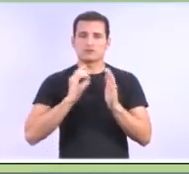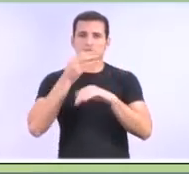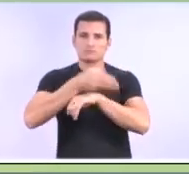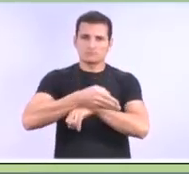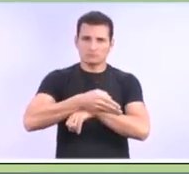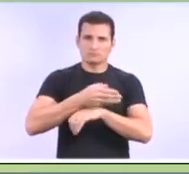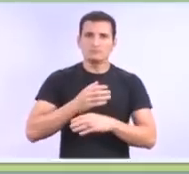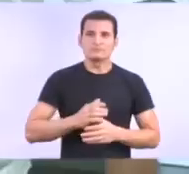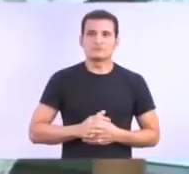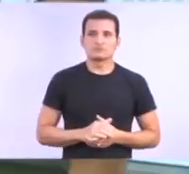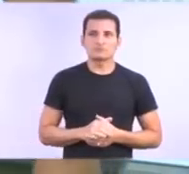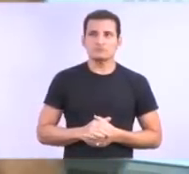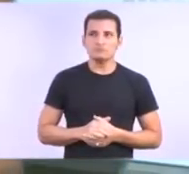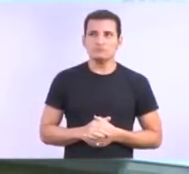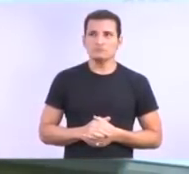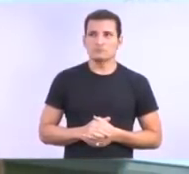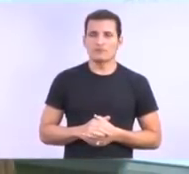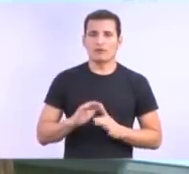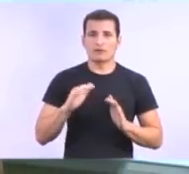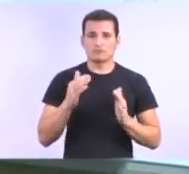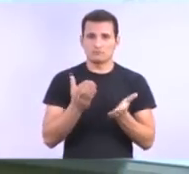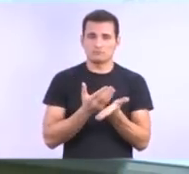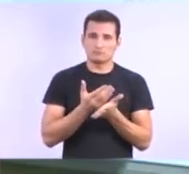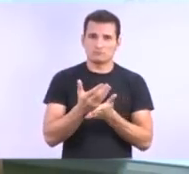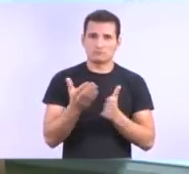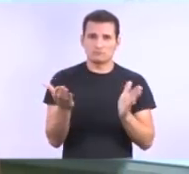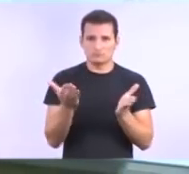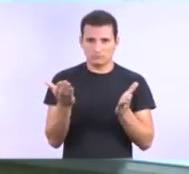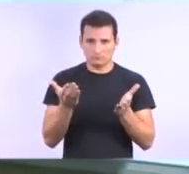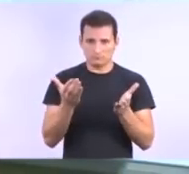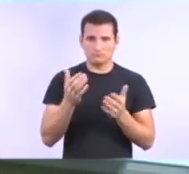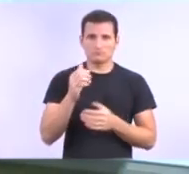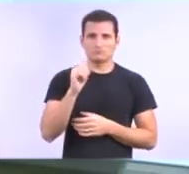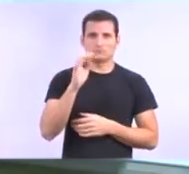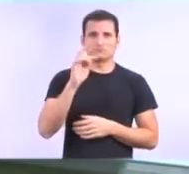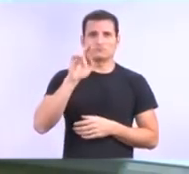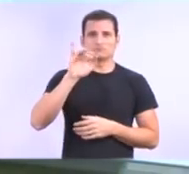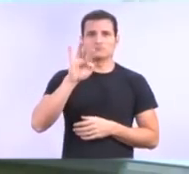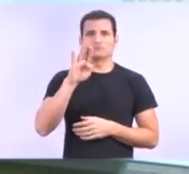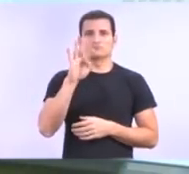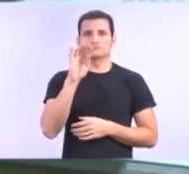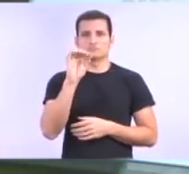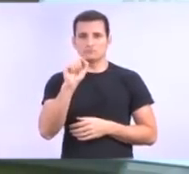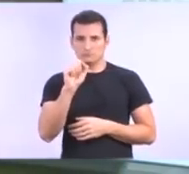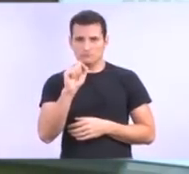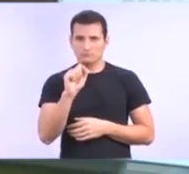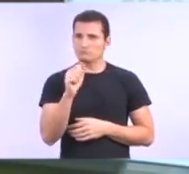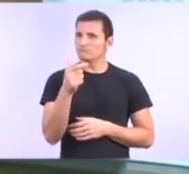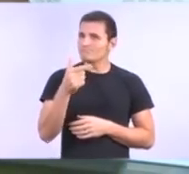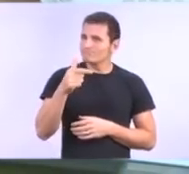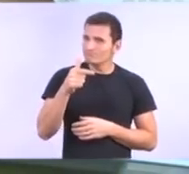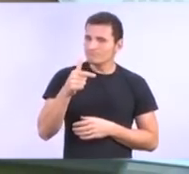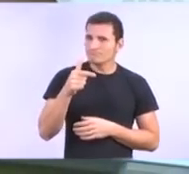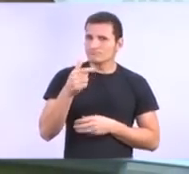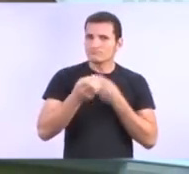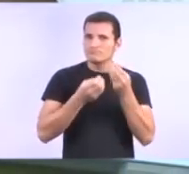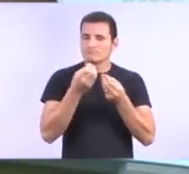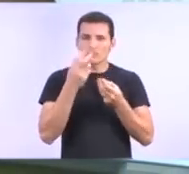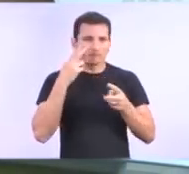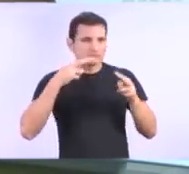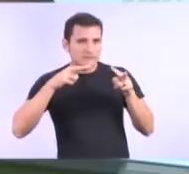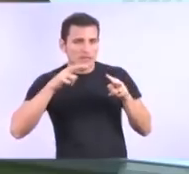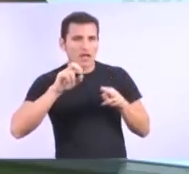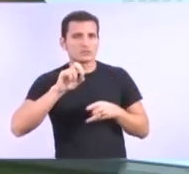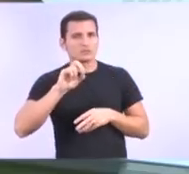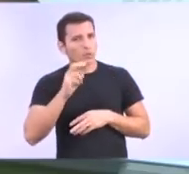gente, a partir de agora, os nossos atributos, que não tinha nenhum qualificador de visibilidade, vão